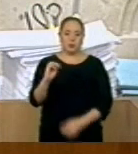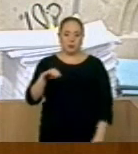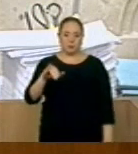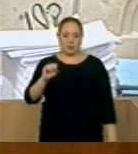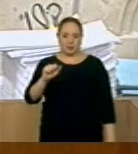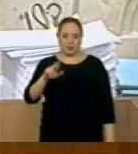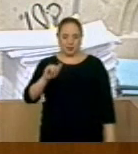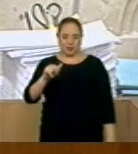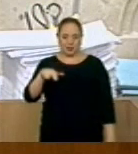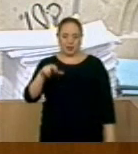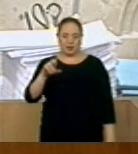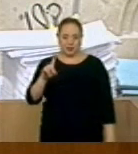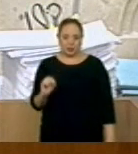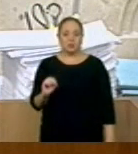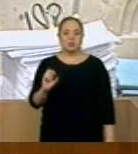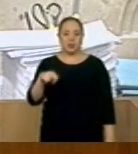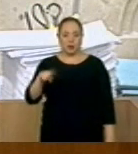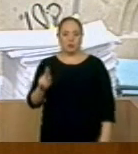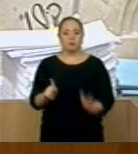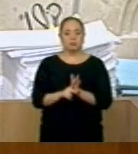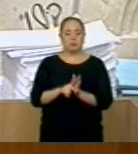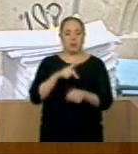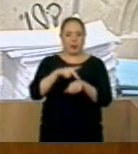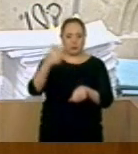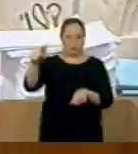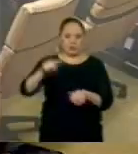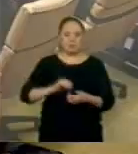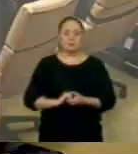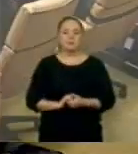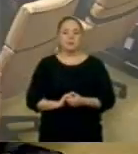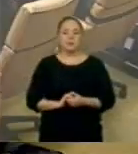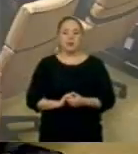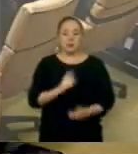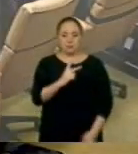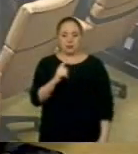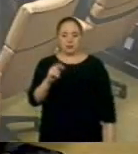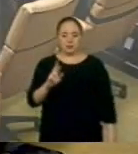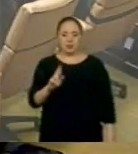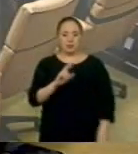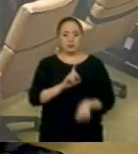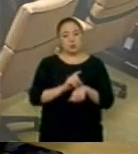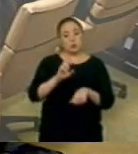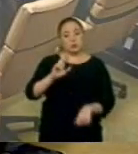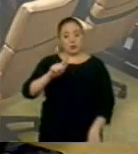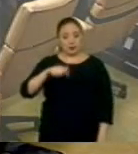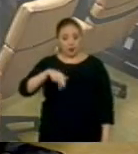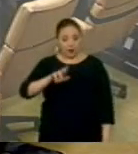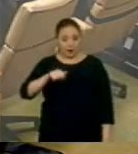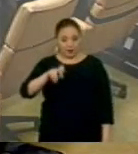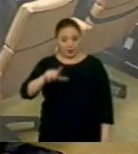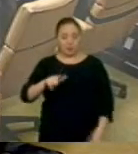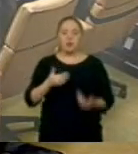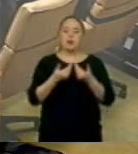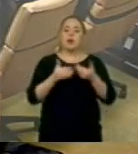para os Direitos Humanos em Genebra. Procuradora-Geral da República, doutora Raquel Elias Ferreira Dodge. Abriu-se a sessão